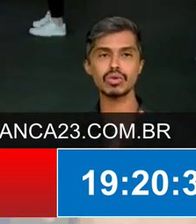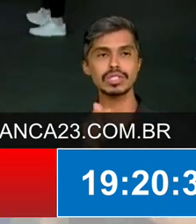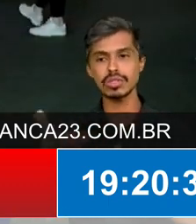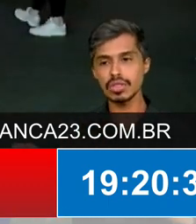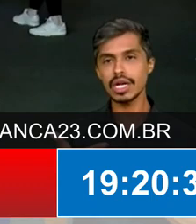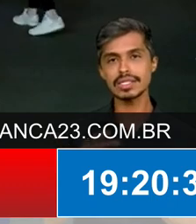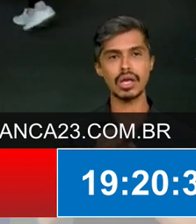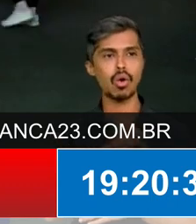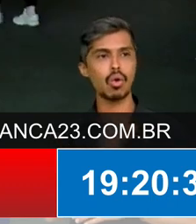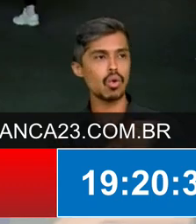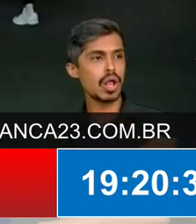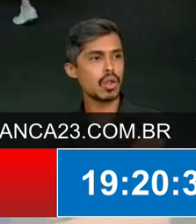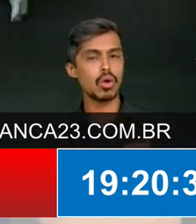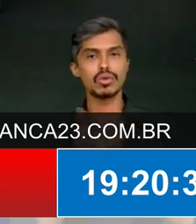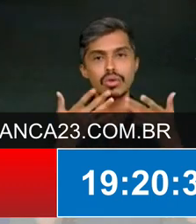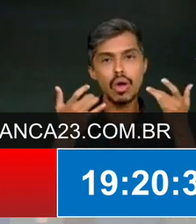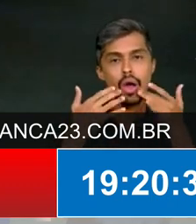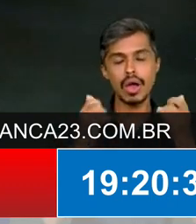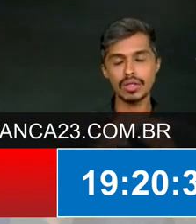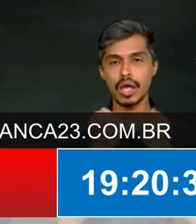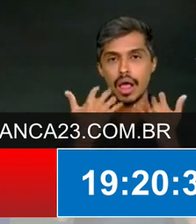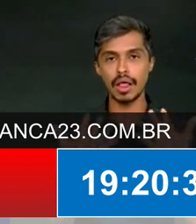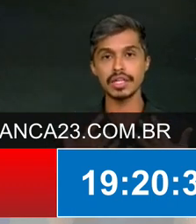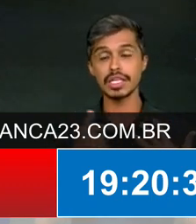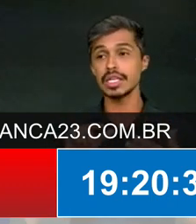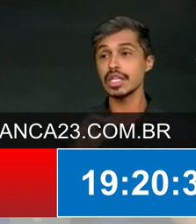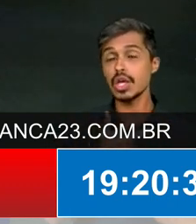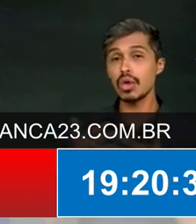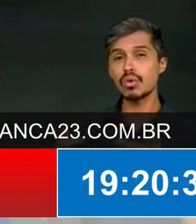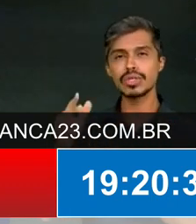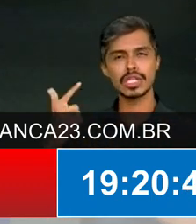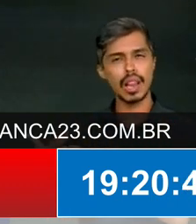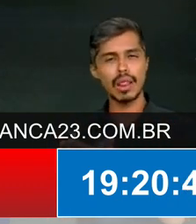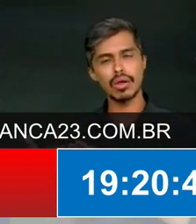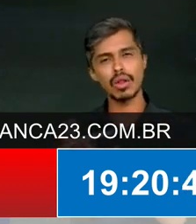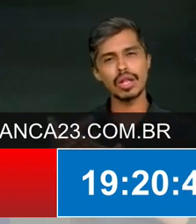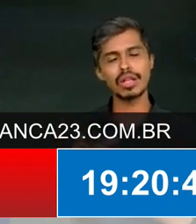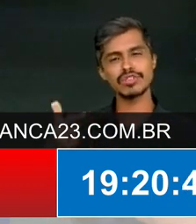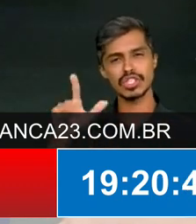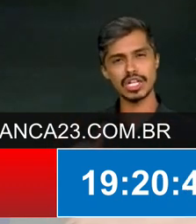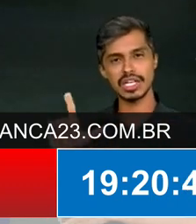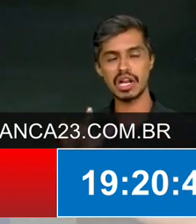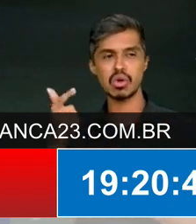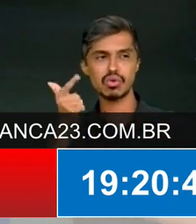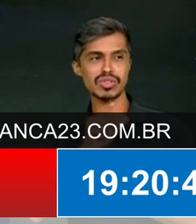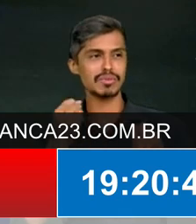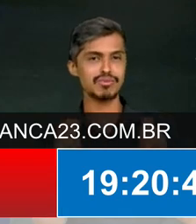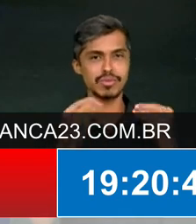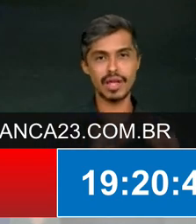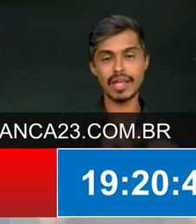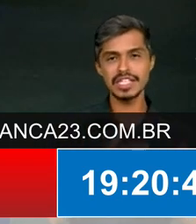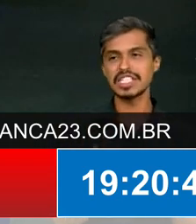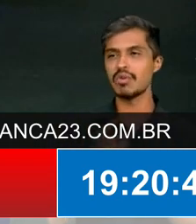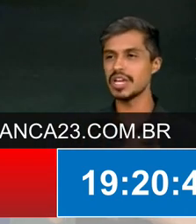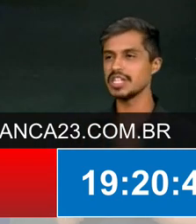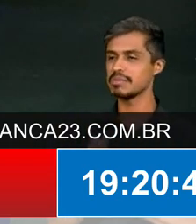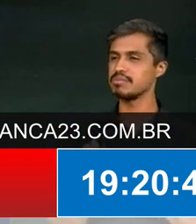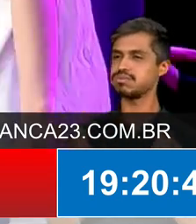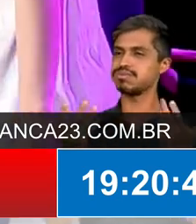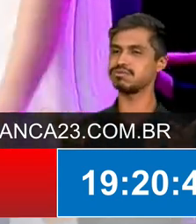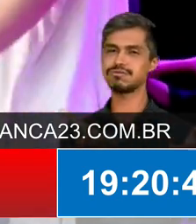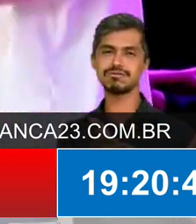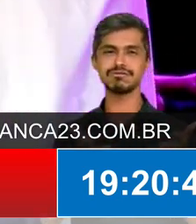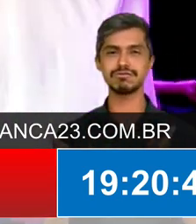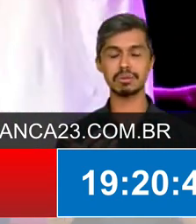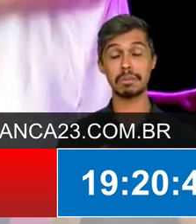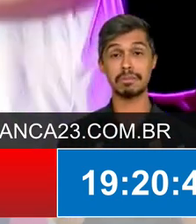para o teatro e aqui transformando clássicos de literatura em peças eles dão um show de atuação e de preparação